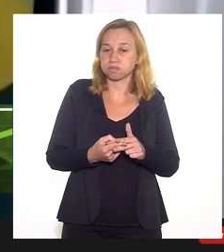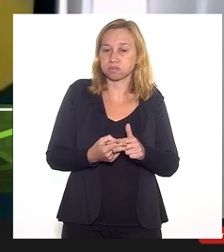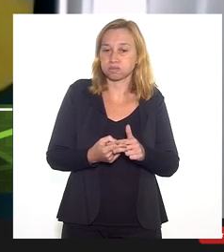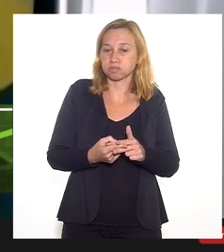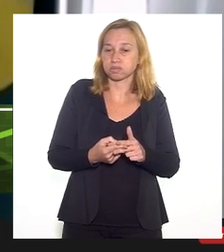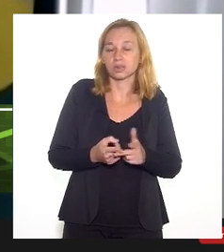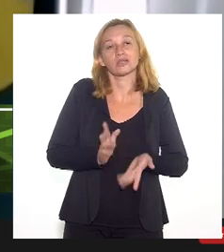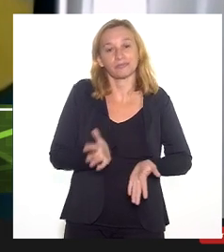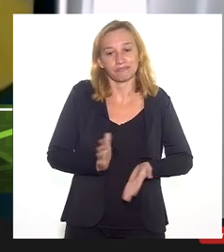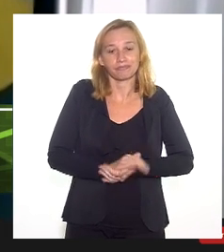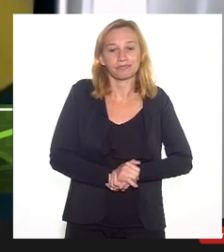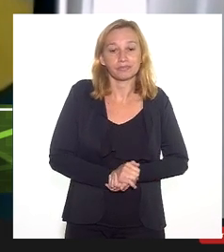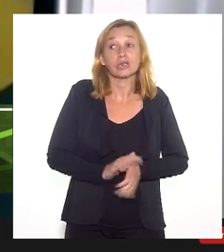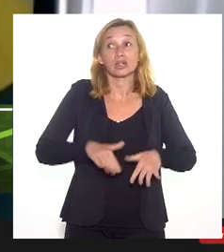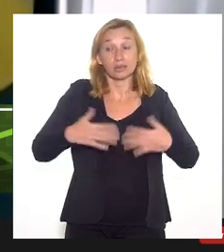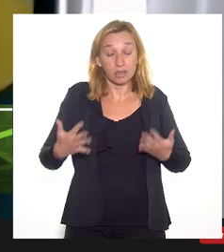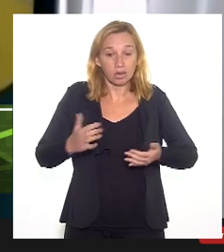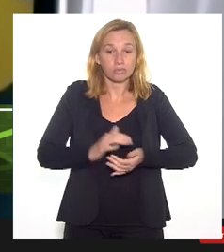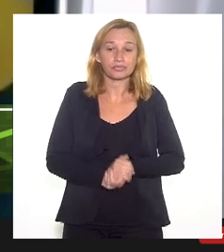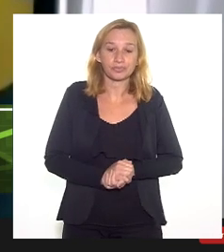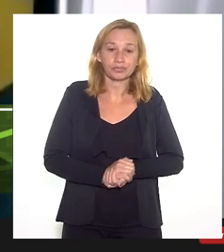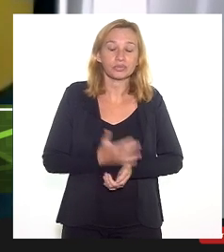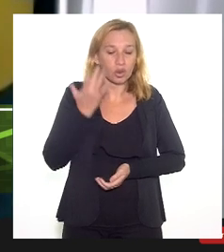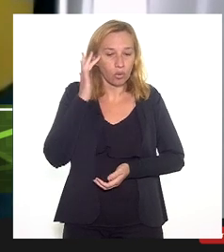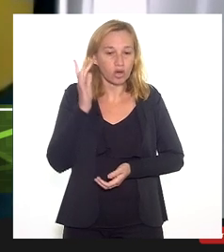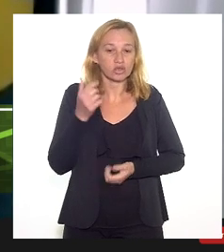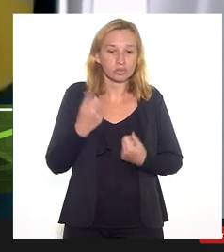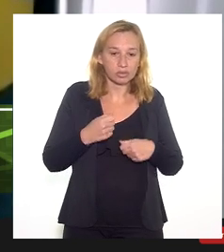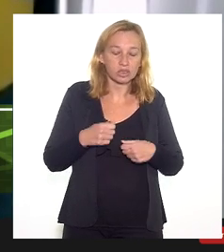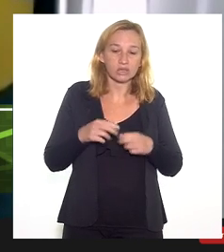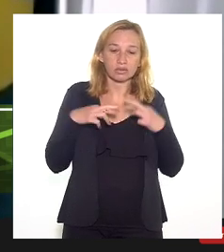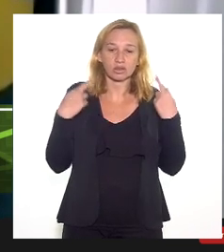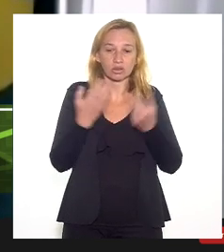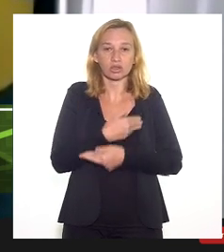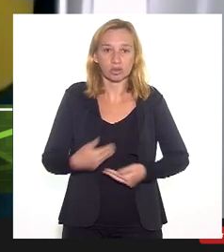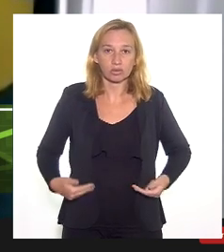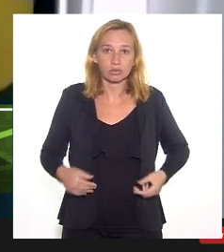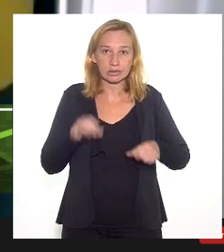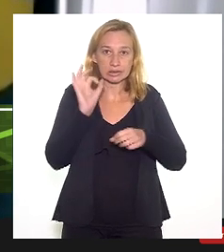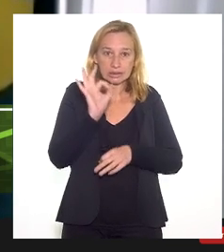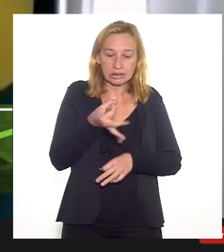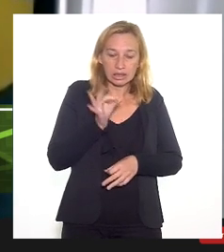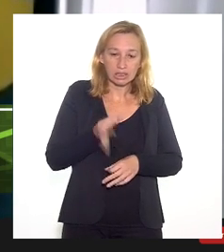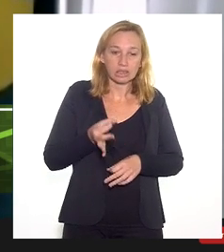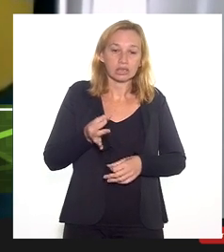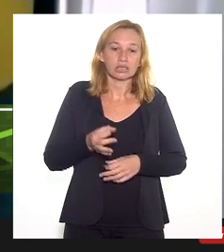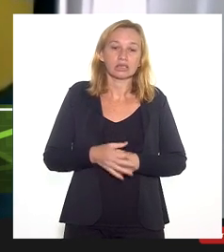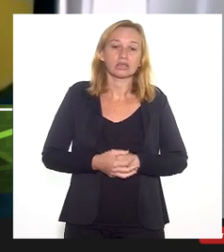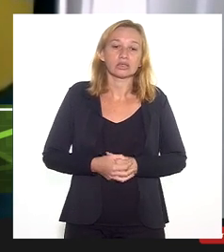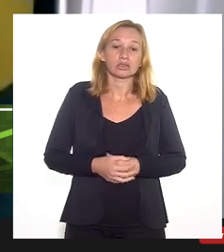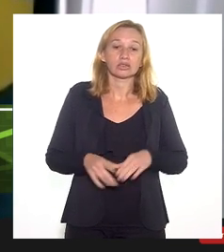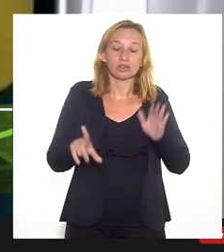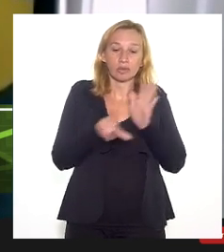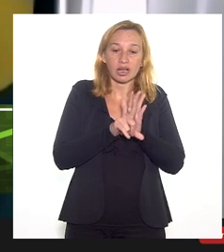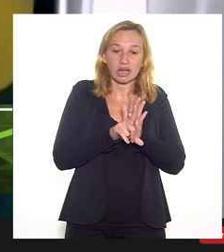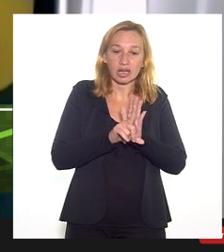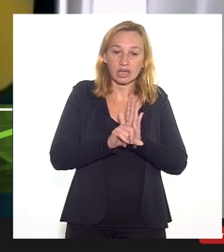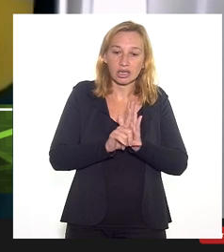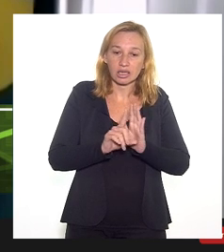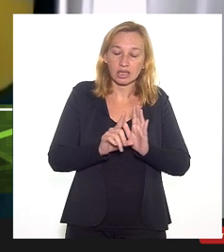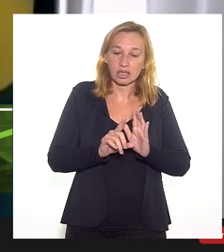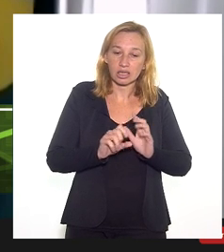tempo no Brasil então assim acho que a gente tem que fazer uma audiência específica sobre a lei da dedicação